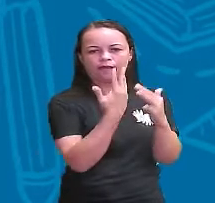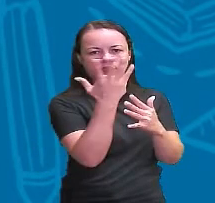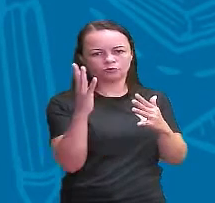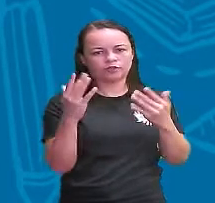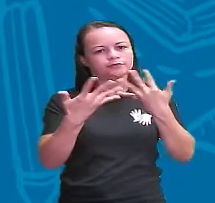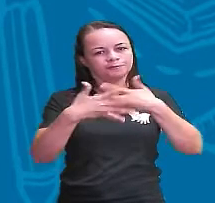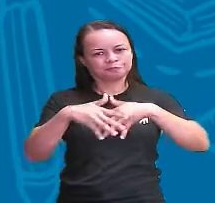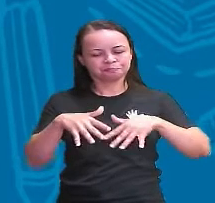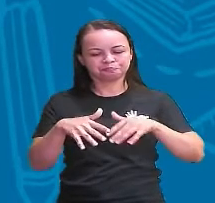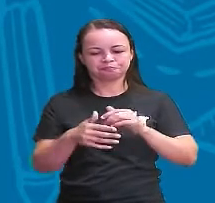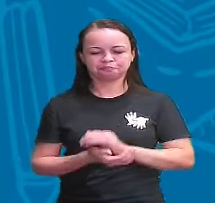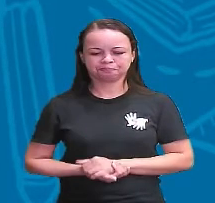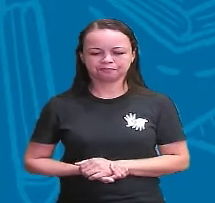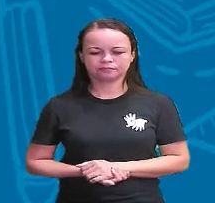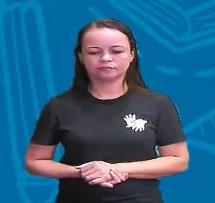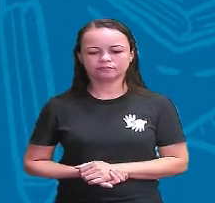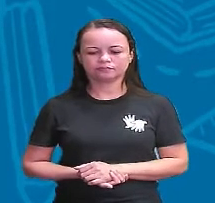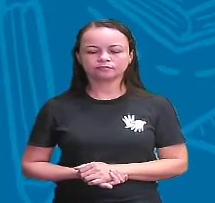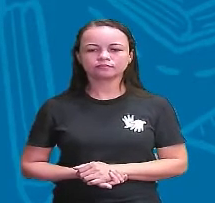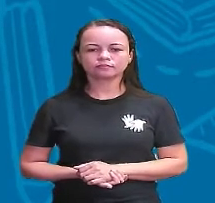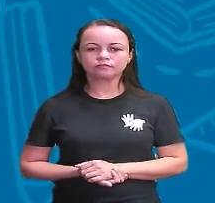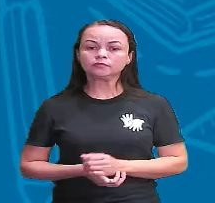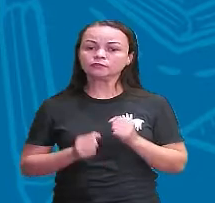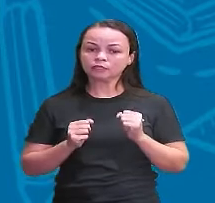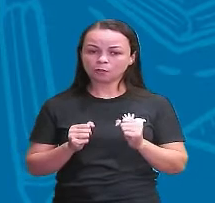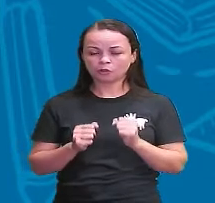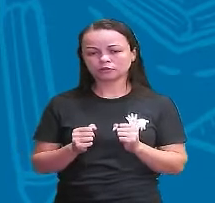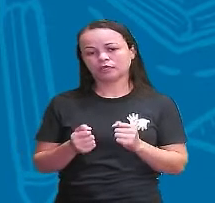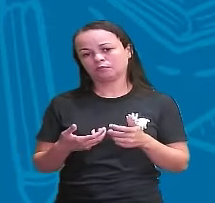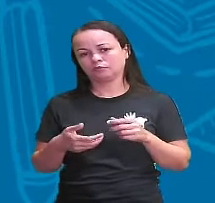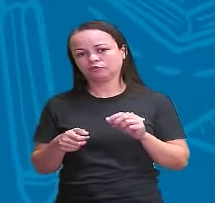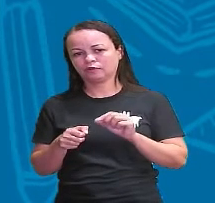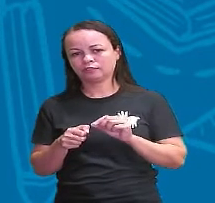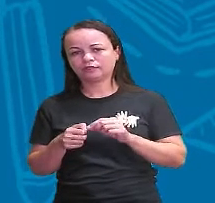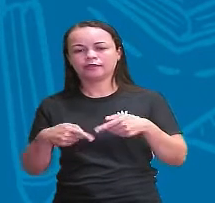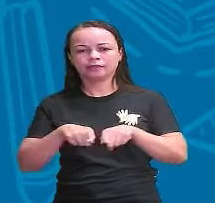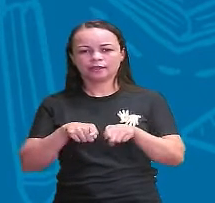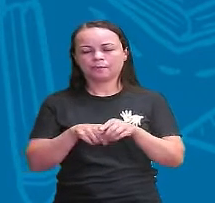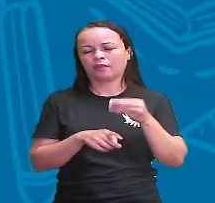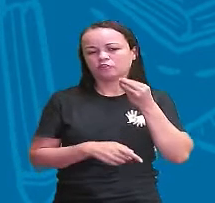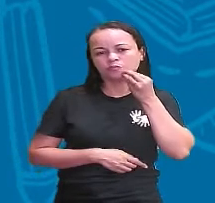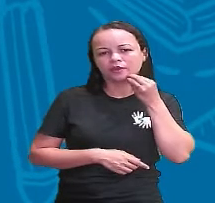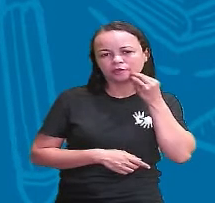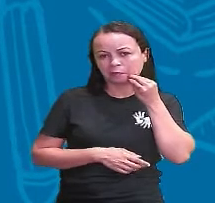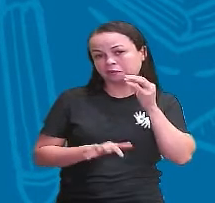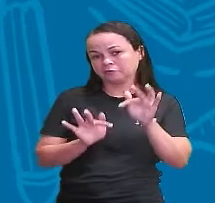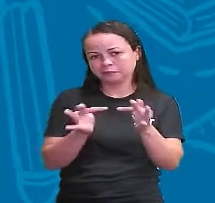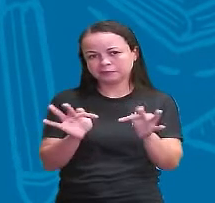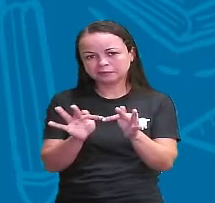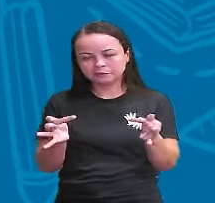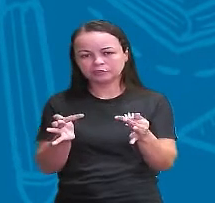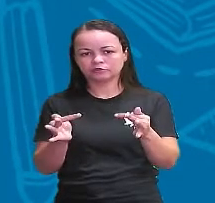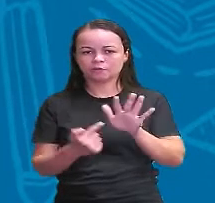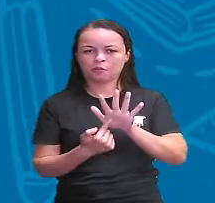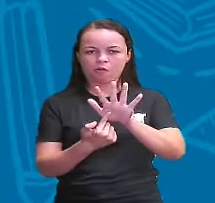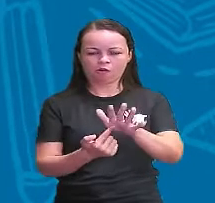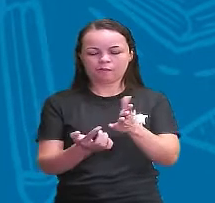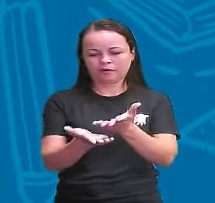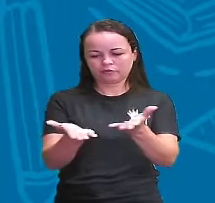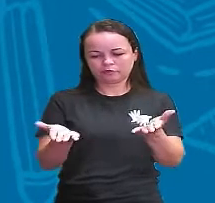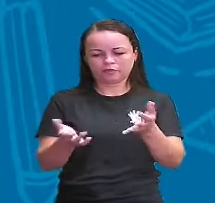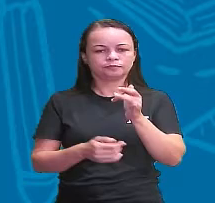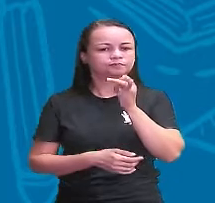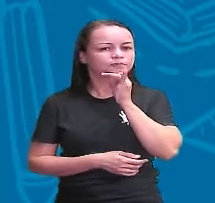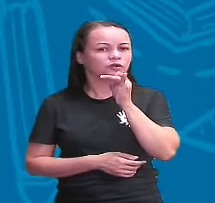certo? Então, a gente pode fazer experimentos, né, alguns experimentos simples, que eu vou mostrar aqui agora para vocês, como,